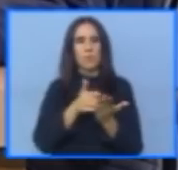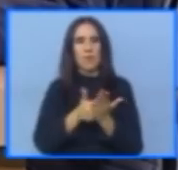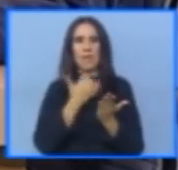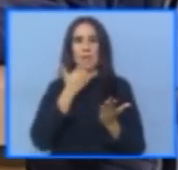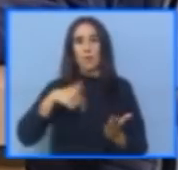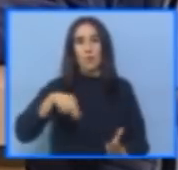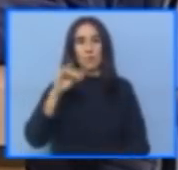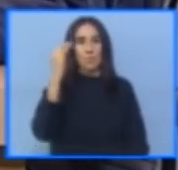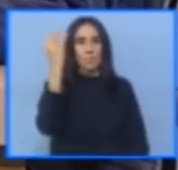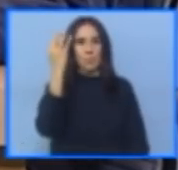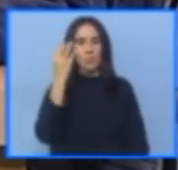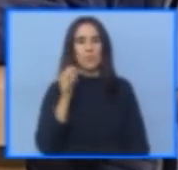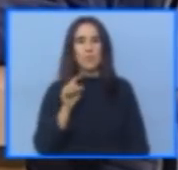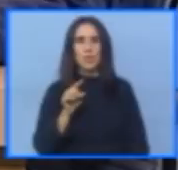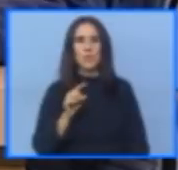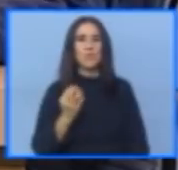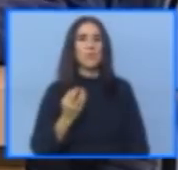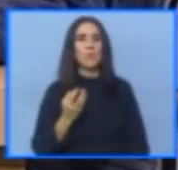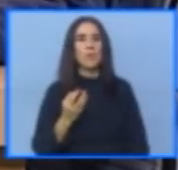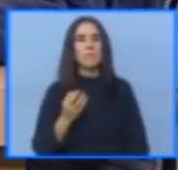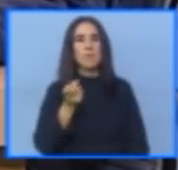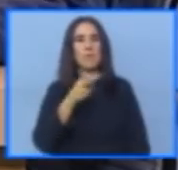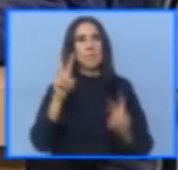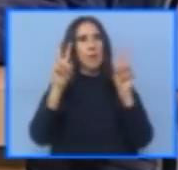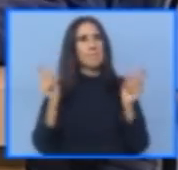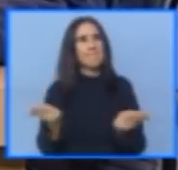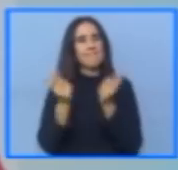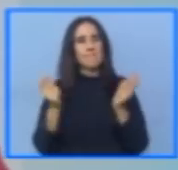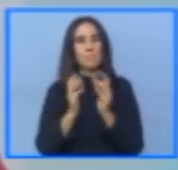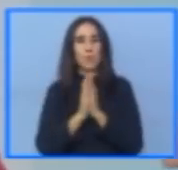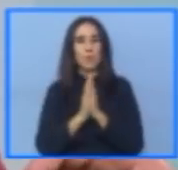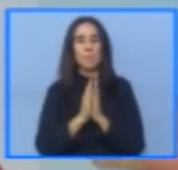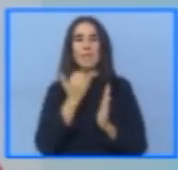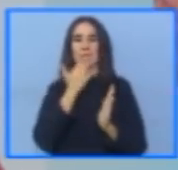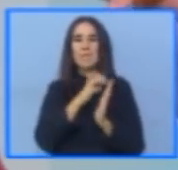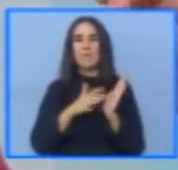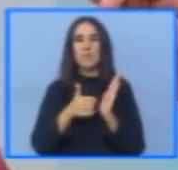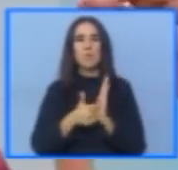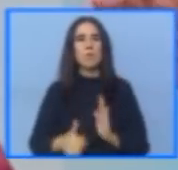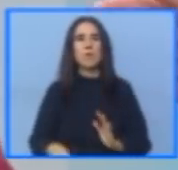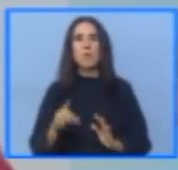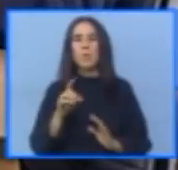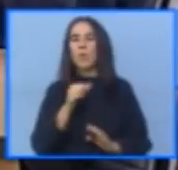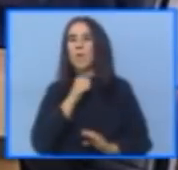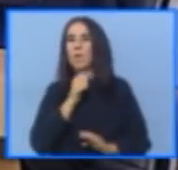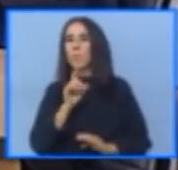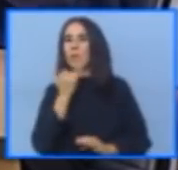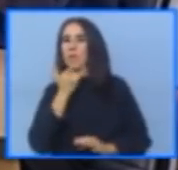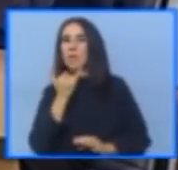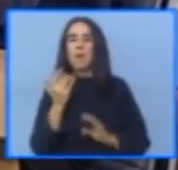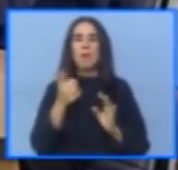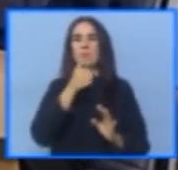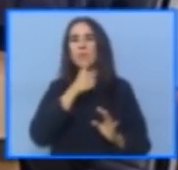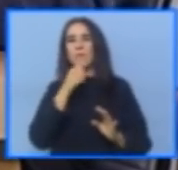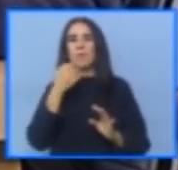Porto fizemos disto muito o nosso lema pastoral, não é? Fazer da alegria do Evangelho. Mas não é uma alegria alienante, no sentido de dizer, estou a sofrer,